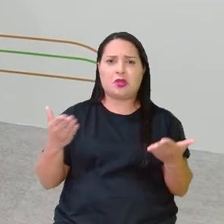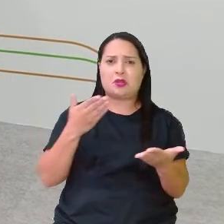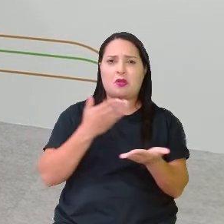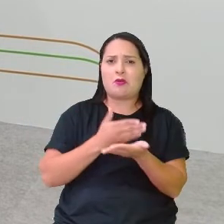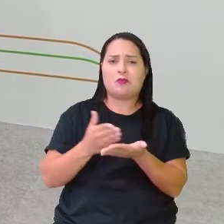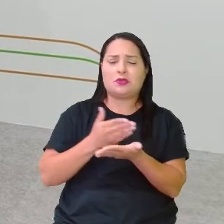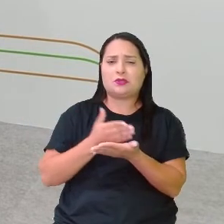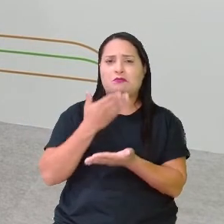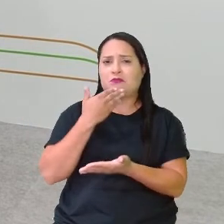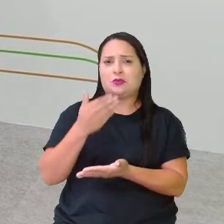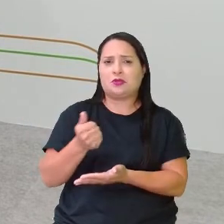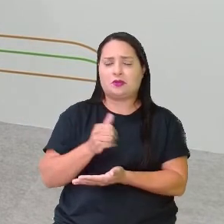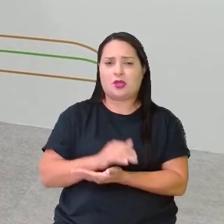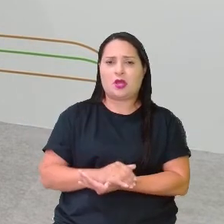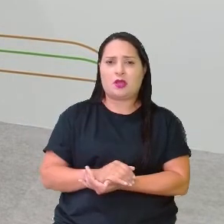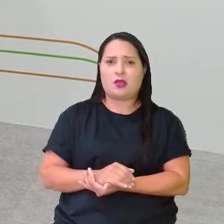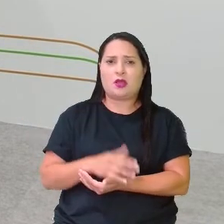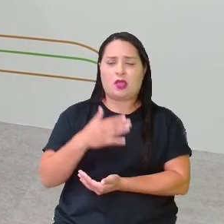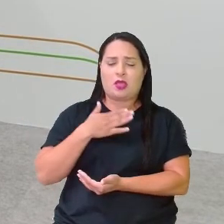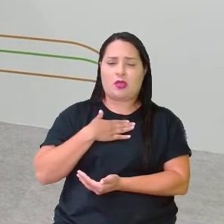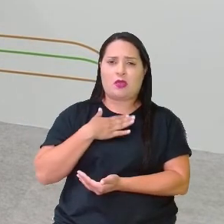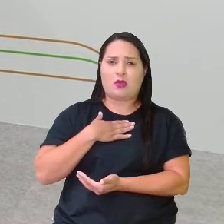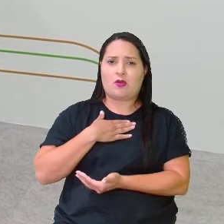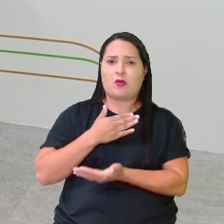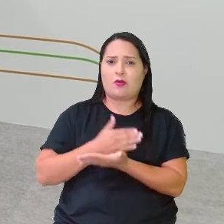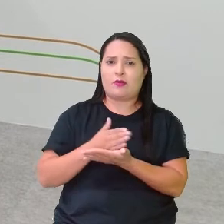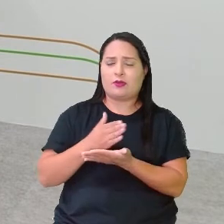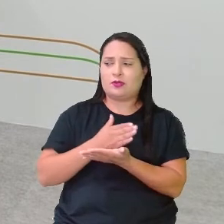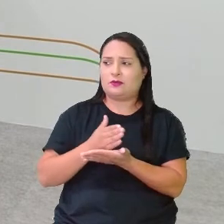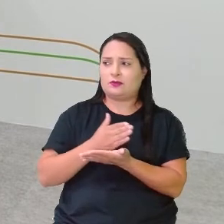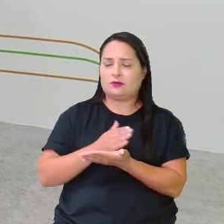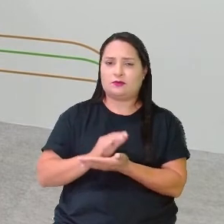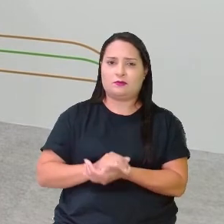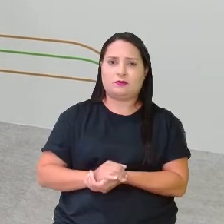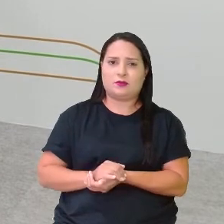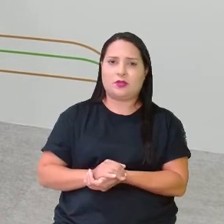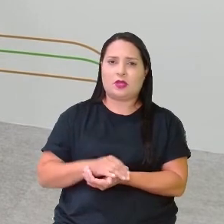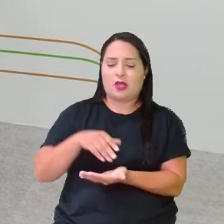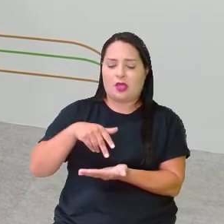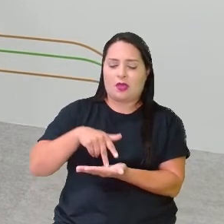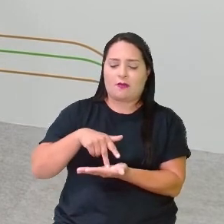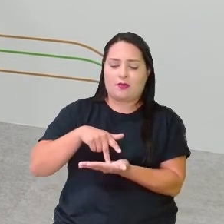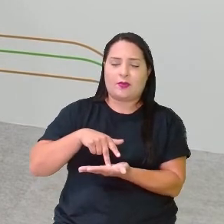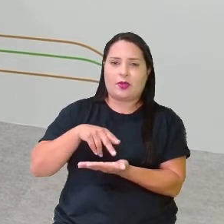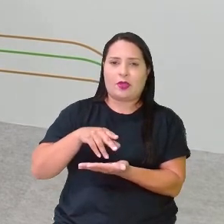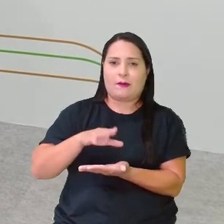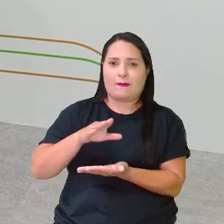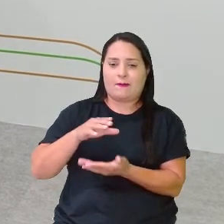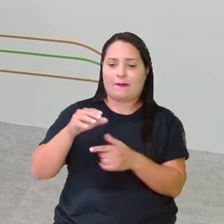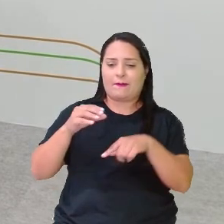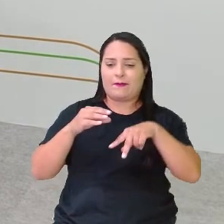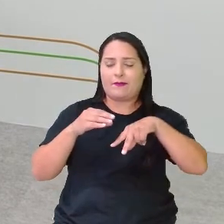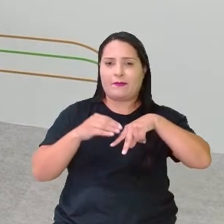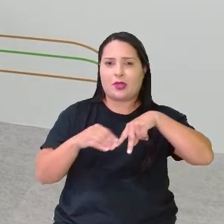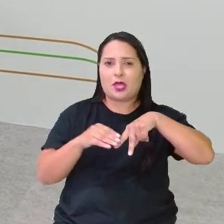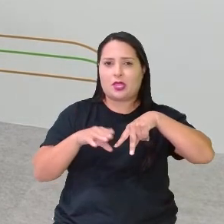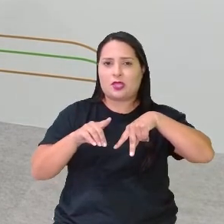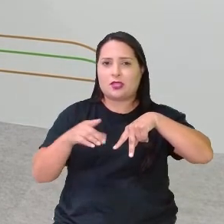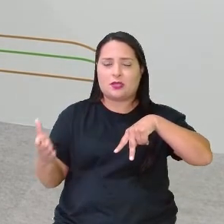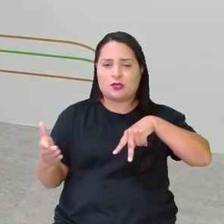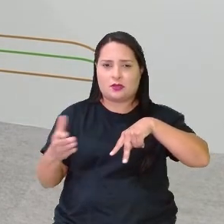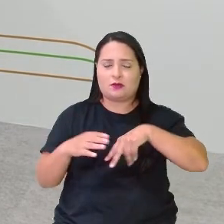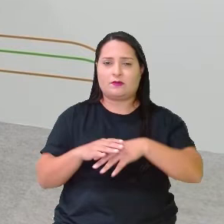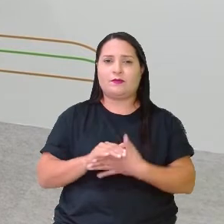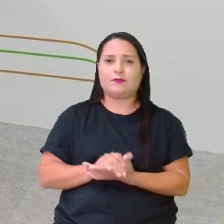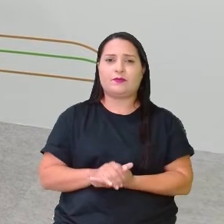começar. Eu vou começar aqui apoiando na perna direita, tá? Então, vocês aí já apoiam.